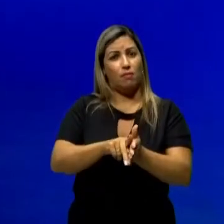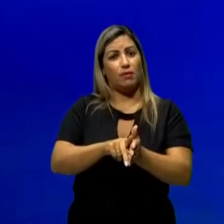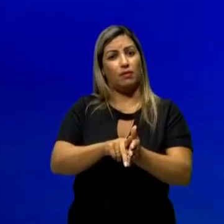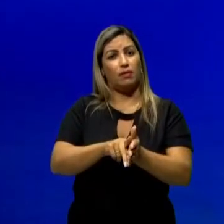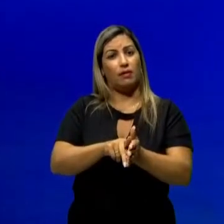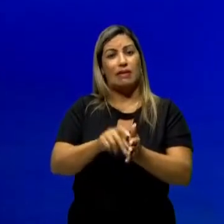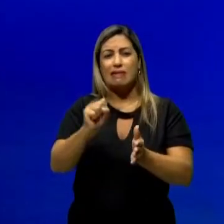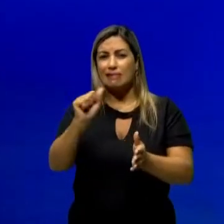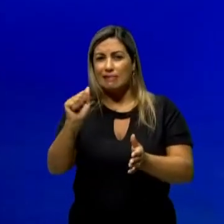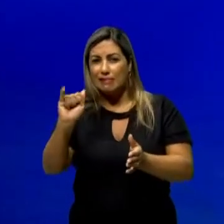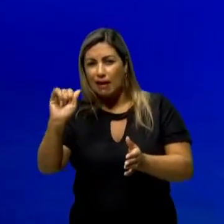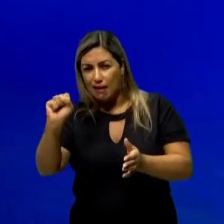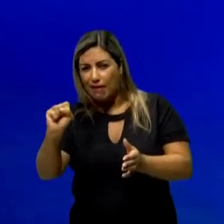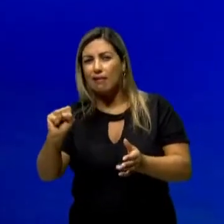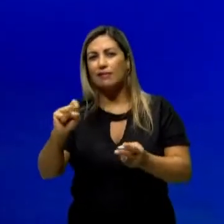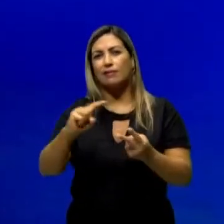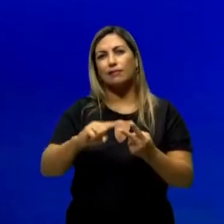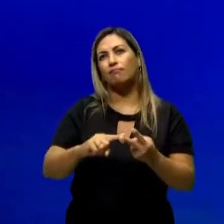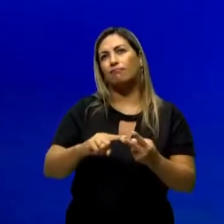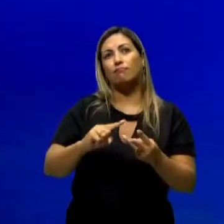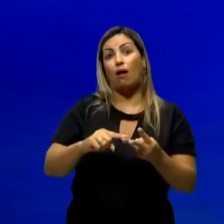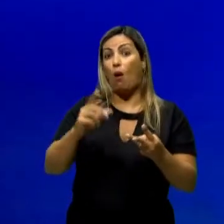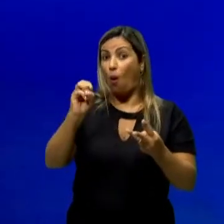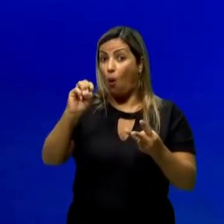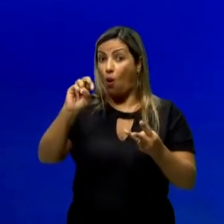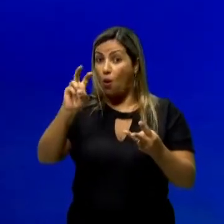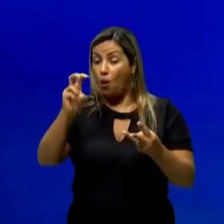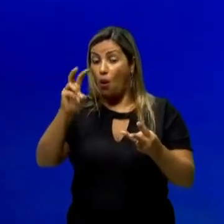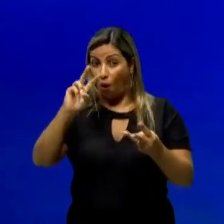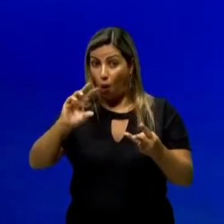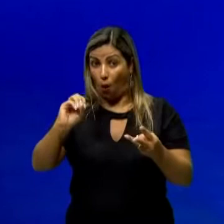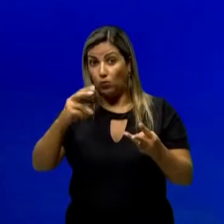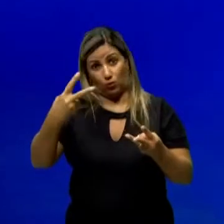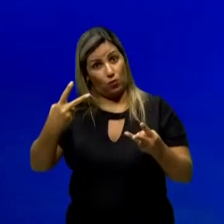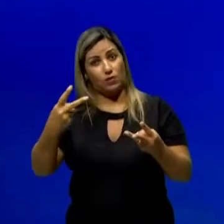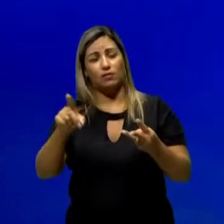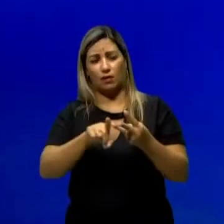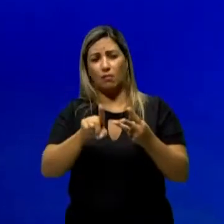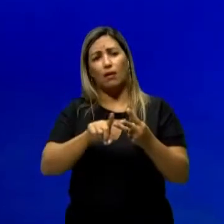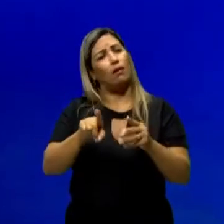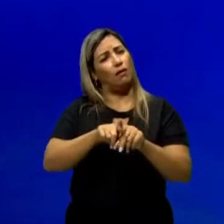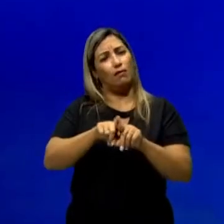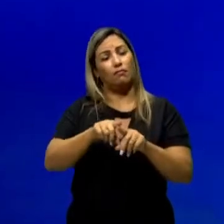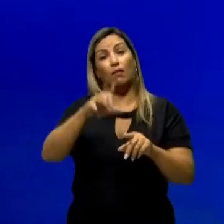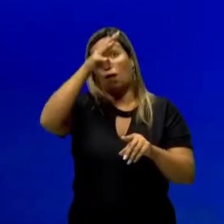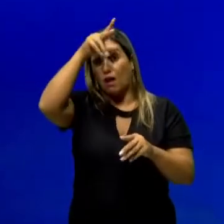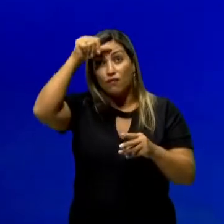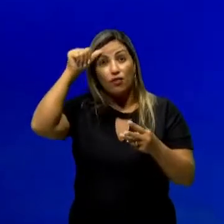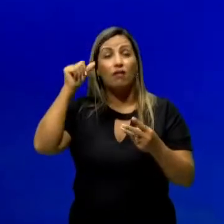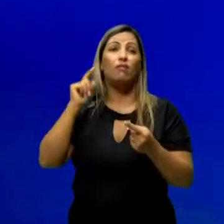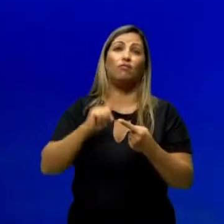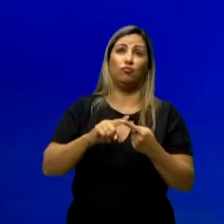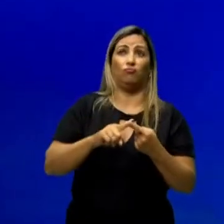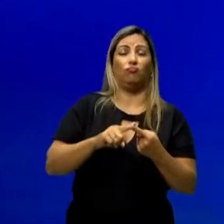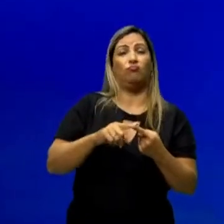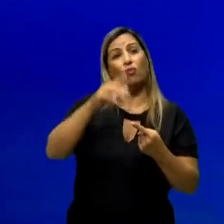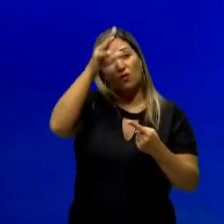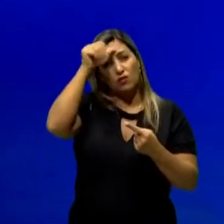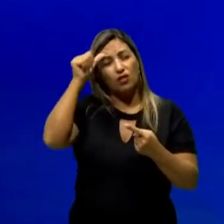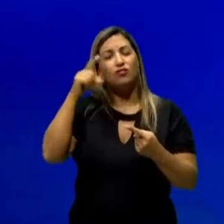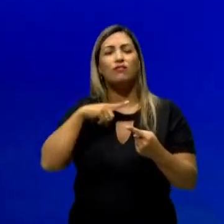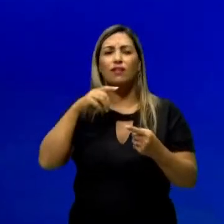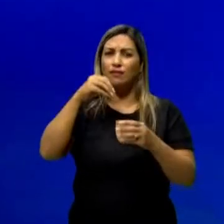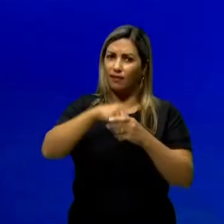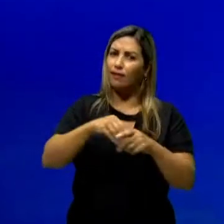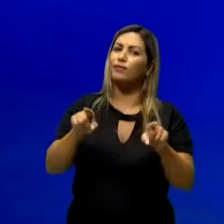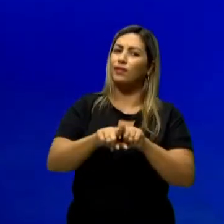alguns sais dissolvidos e o próprio oxigênio. Ou o refrigerante, que você já conhece também. O